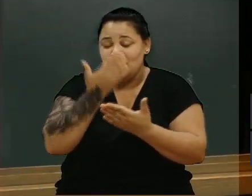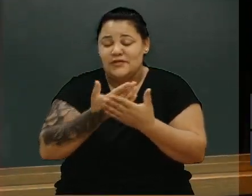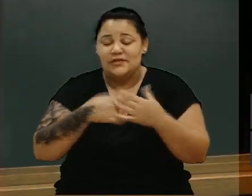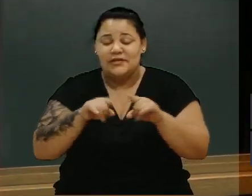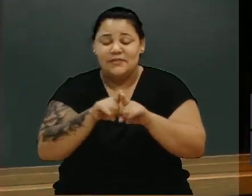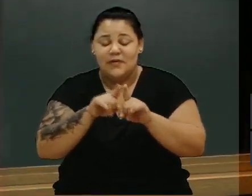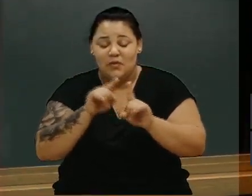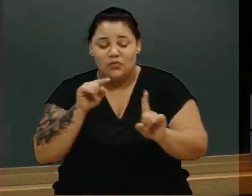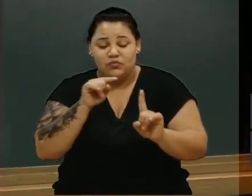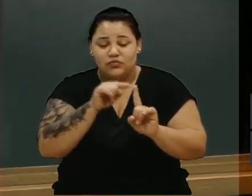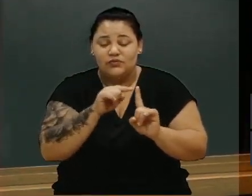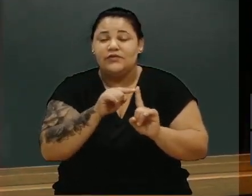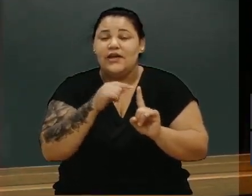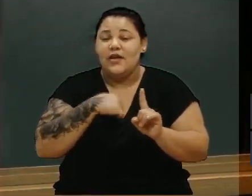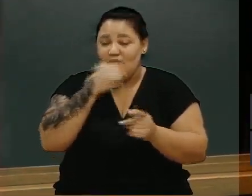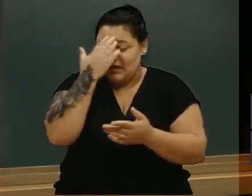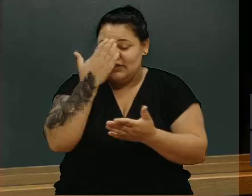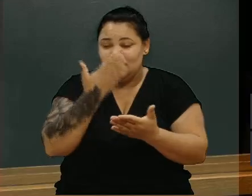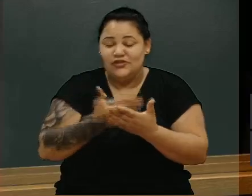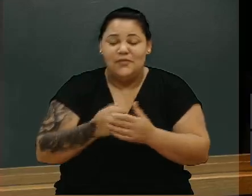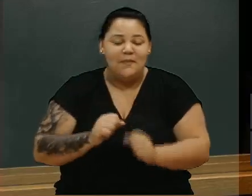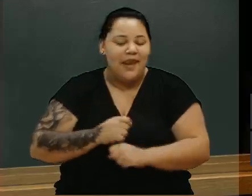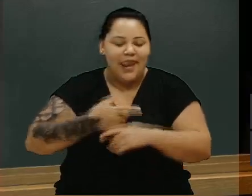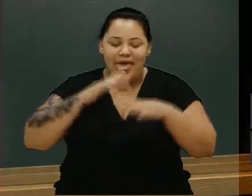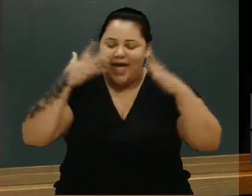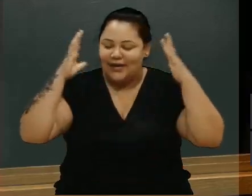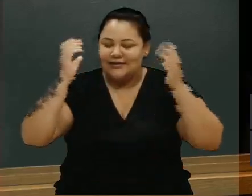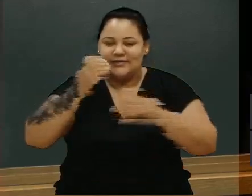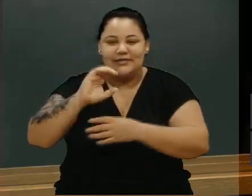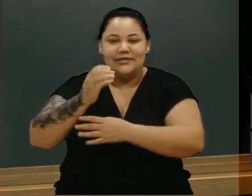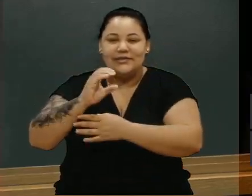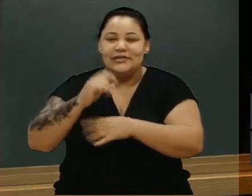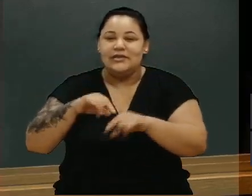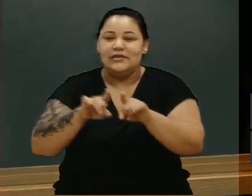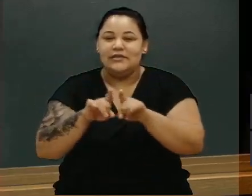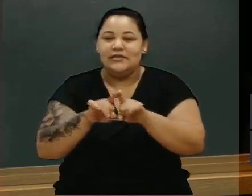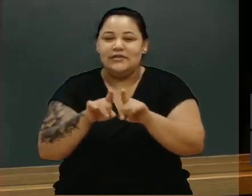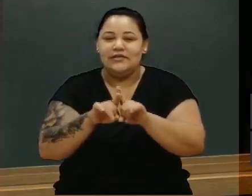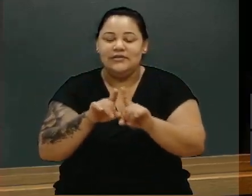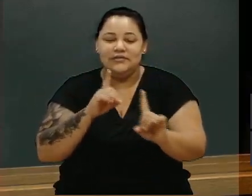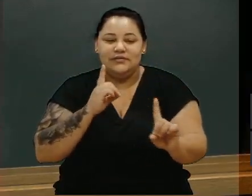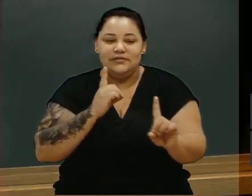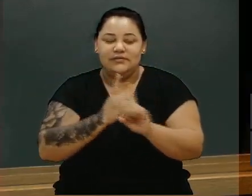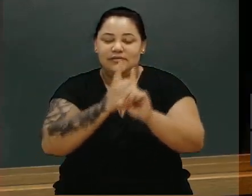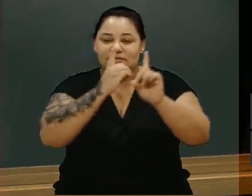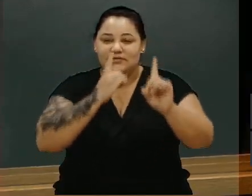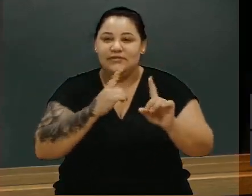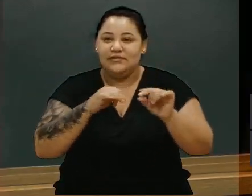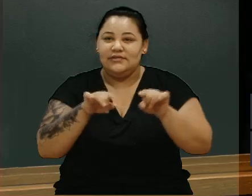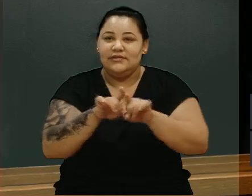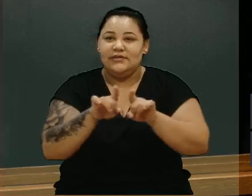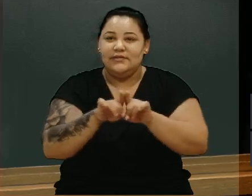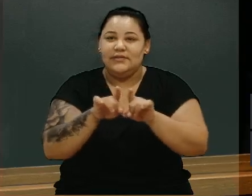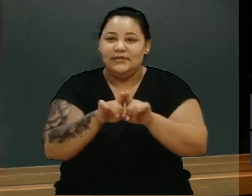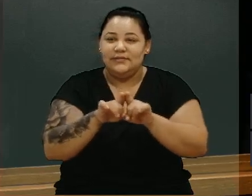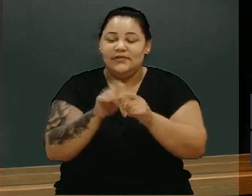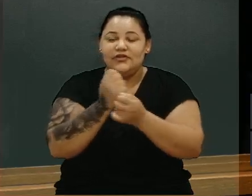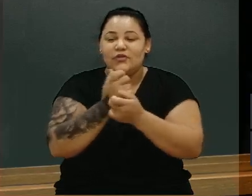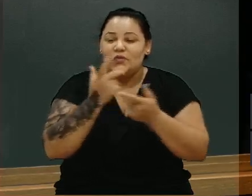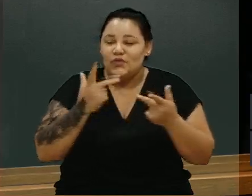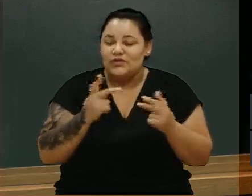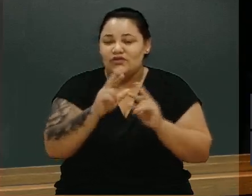idealismo. Creio nos milagres da ciência e nas descobertas da profilaxia futura dos erros e violências do